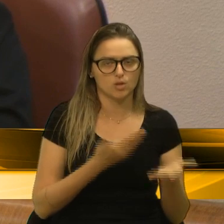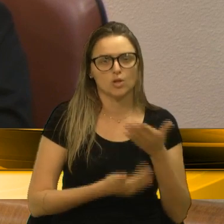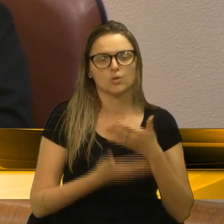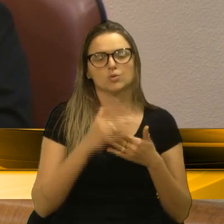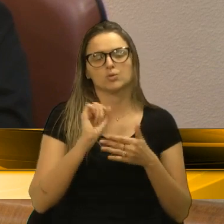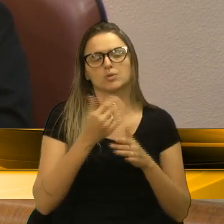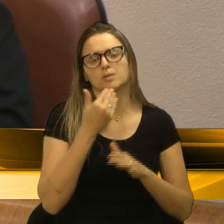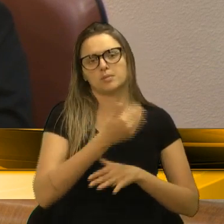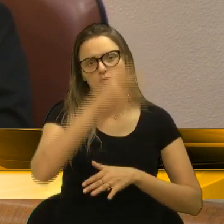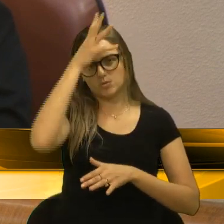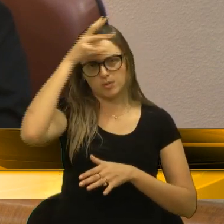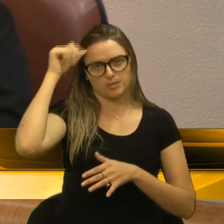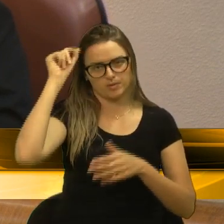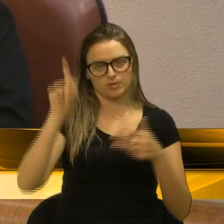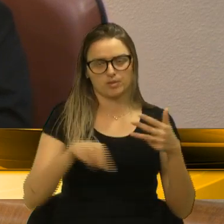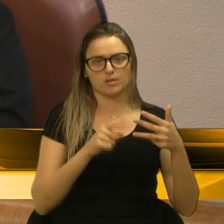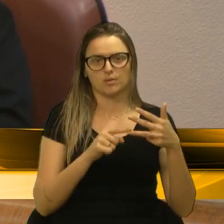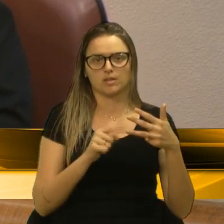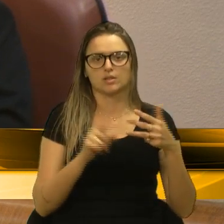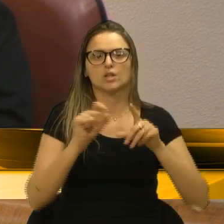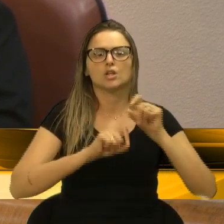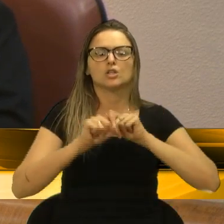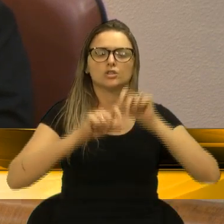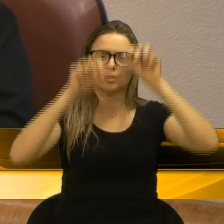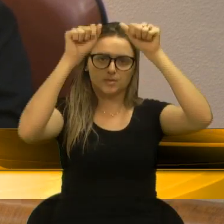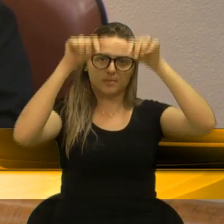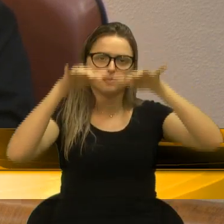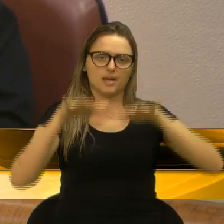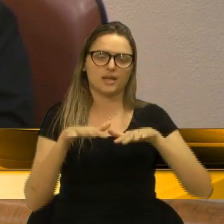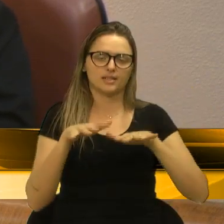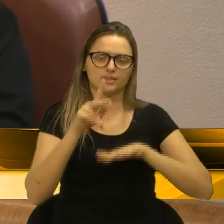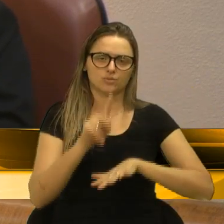município. 4. Quanto à bênção dos freis capuchinhos, não